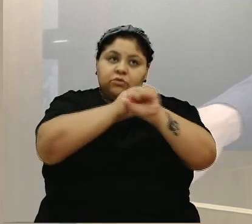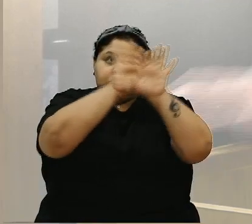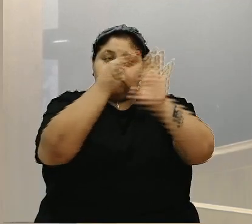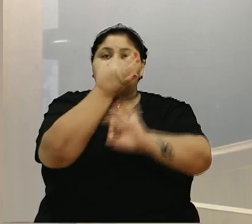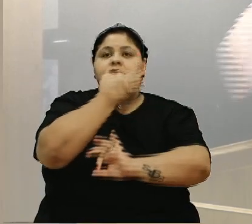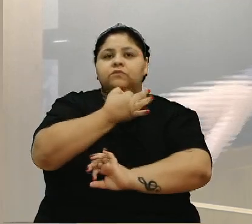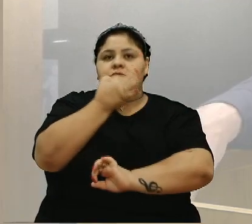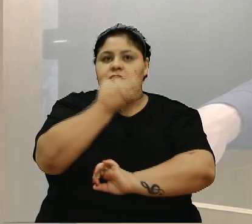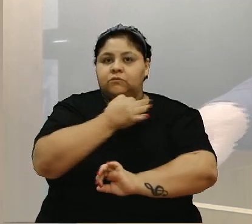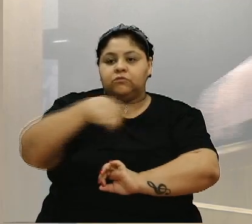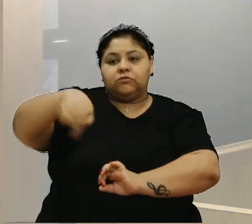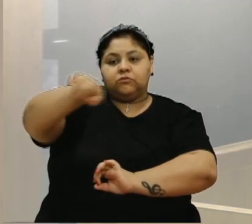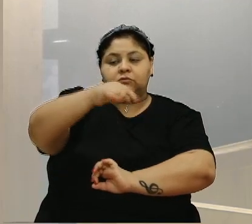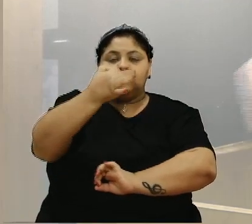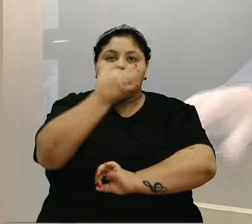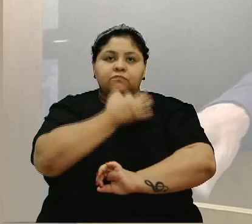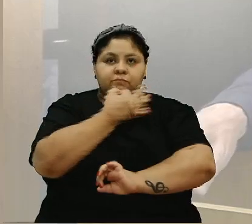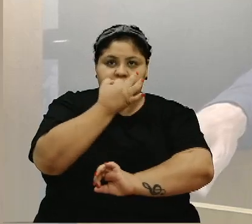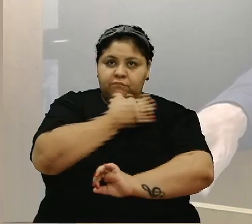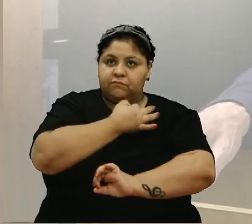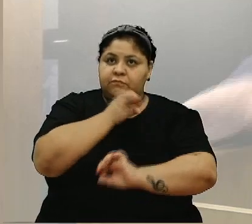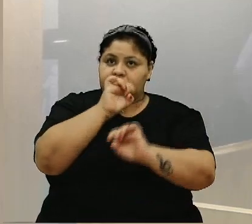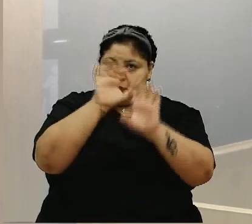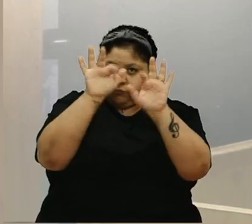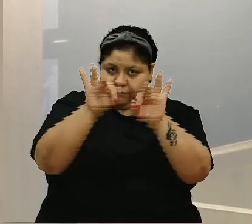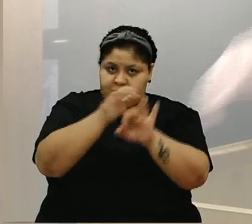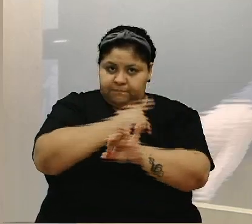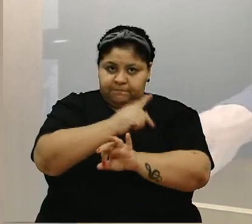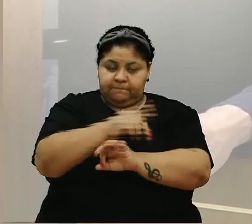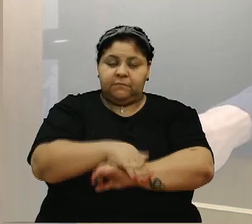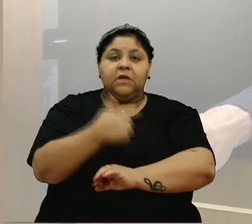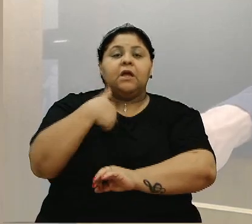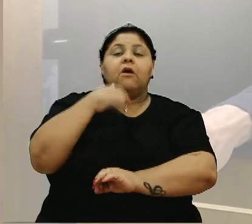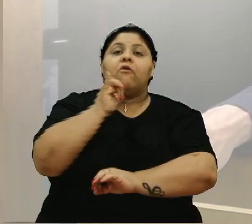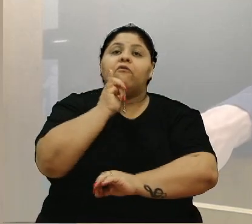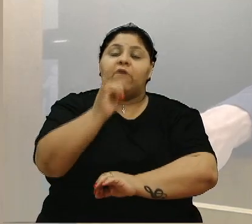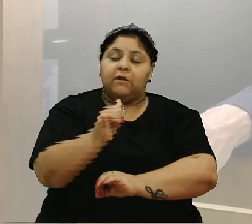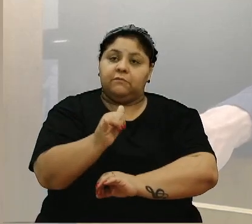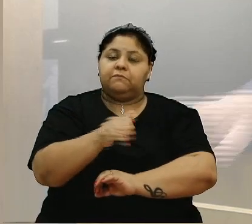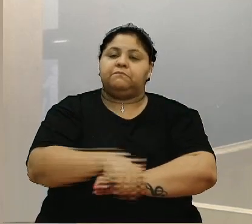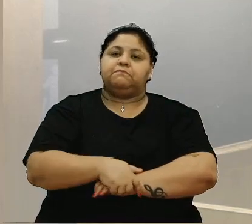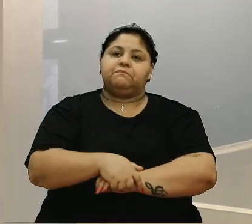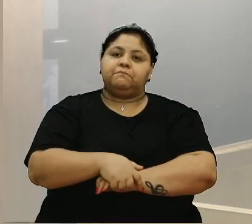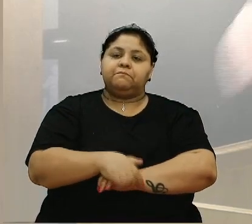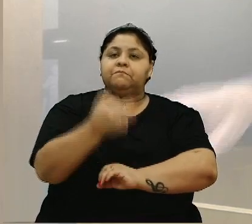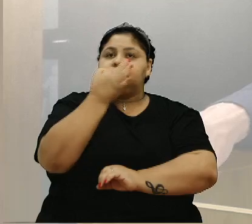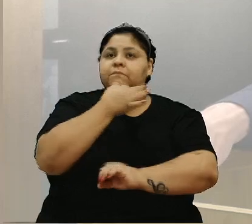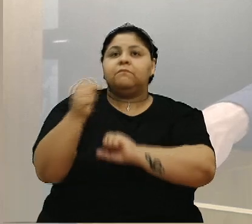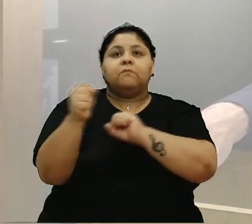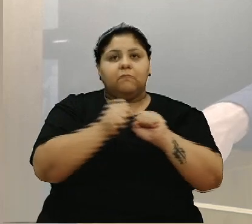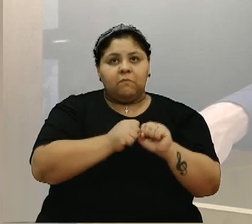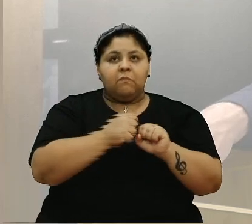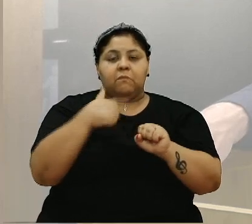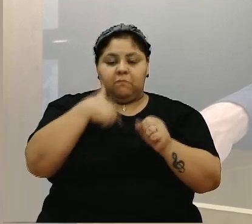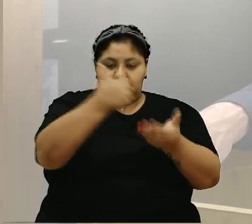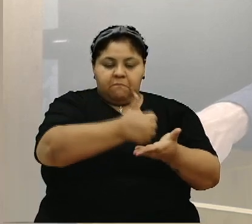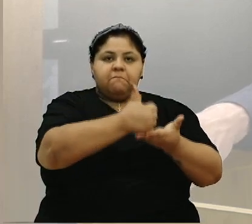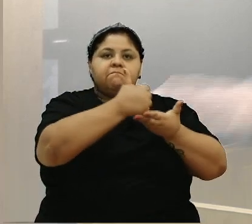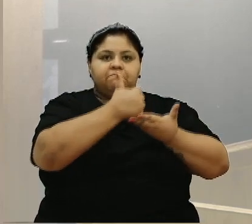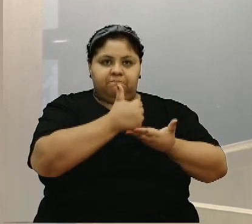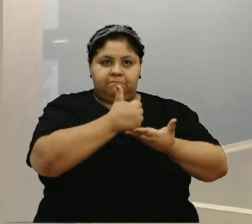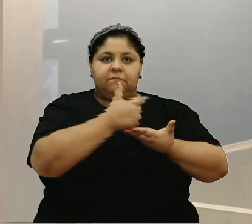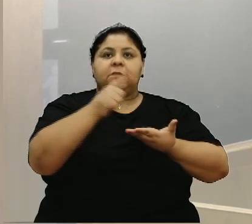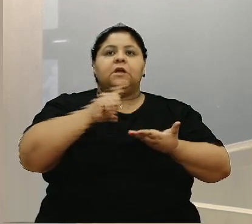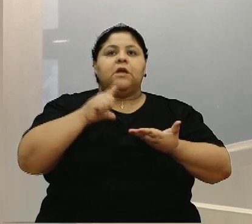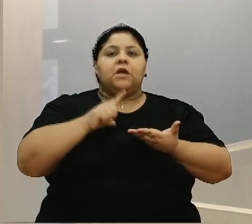Sul e para a nossa cidade. Só para concluir, presidente, e eu digo que Caxias pode contar comigo. Eu